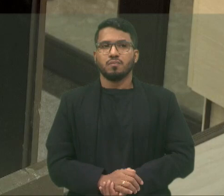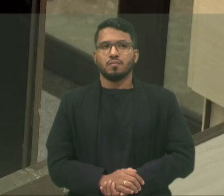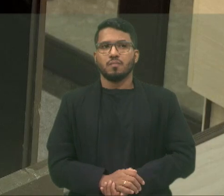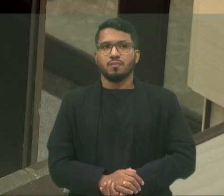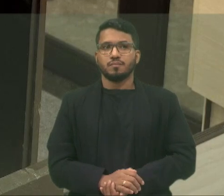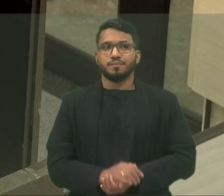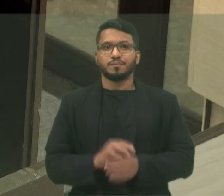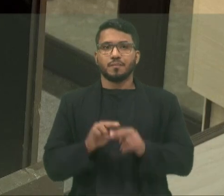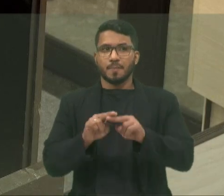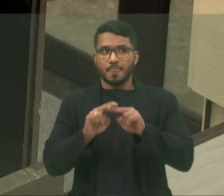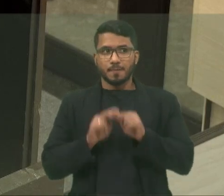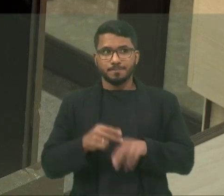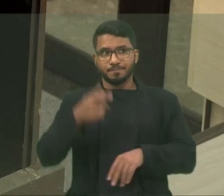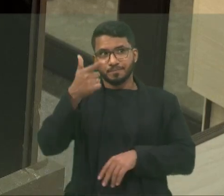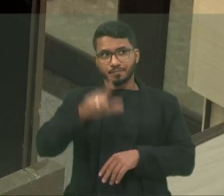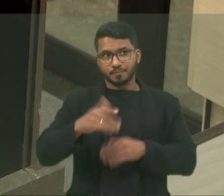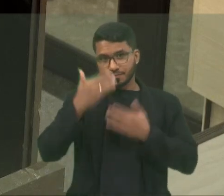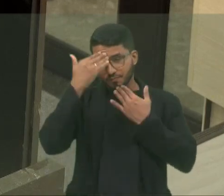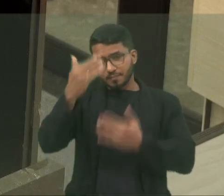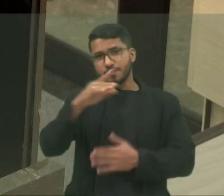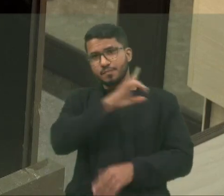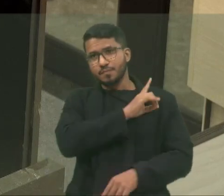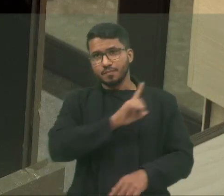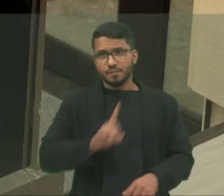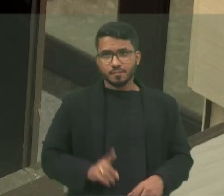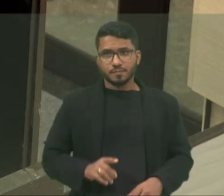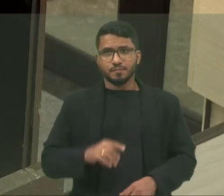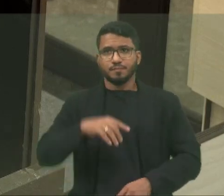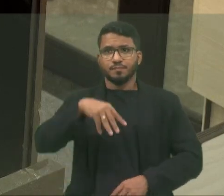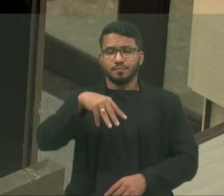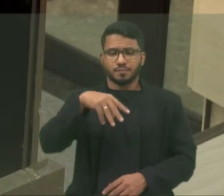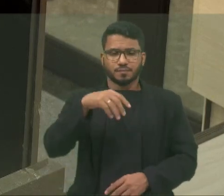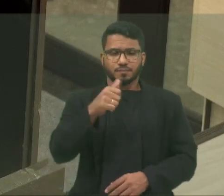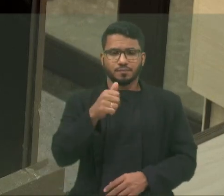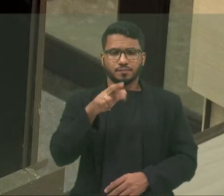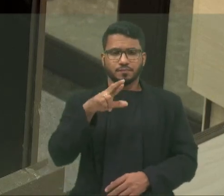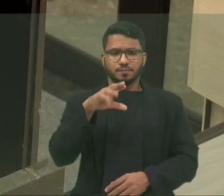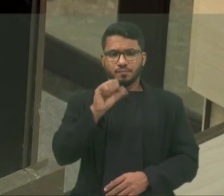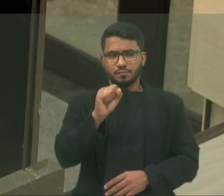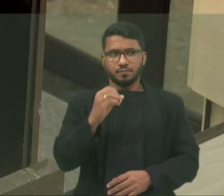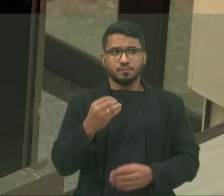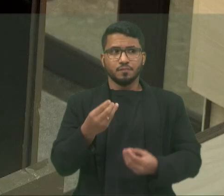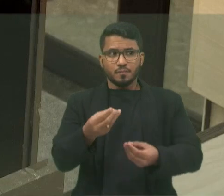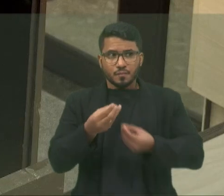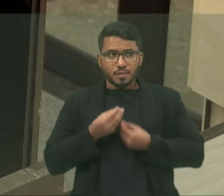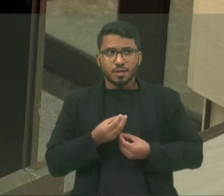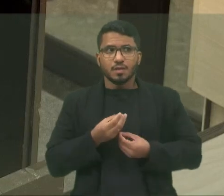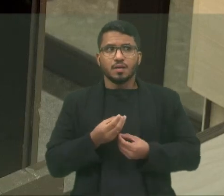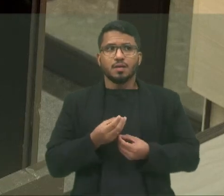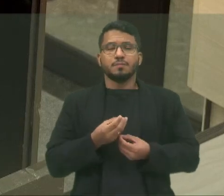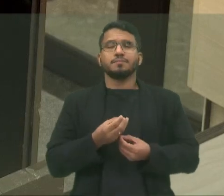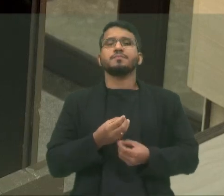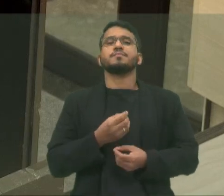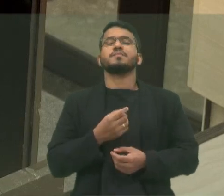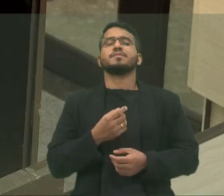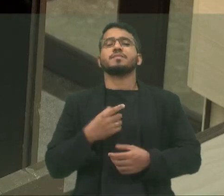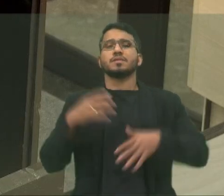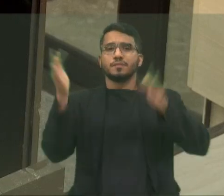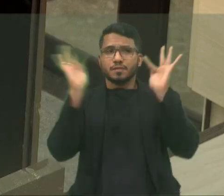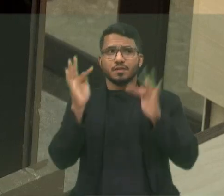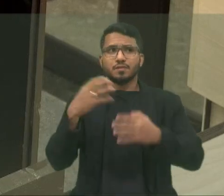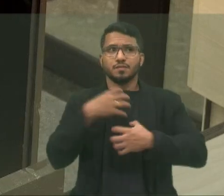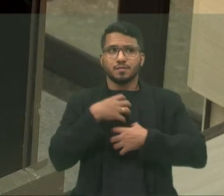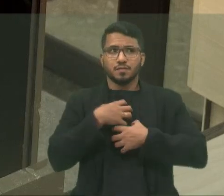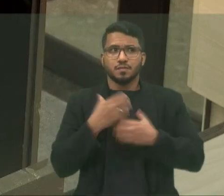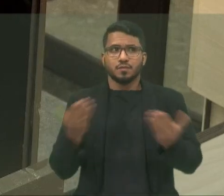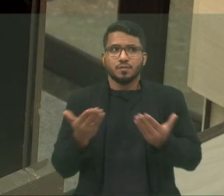Por isso, mais uma vez, agradeço ao deputado Marcos Vinícius por proporcionar esse desejo de vida, proporcionar essa felicidade que eu estou sentindo nesse